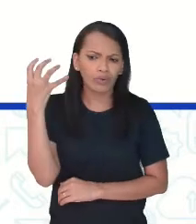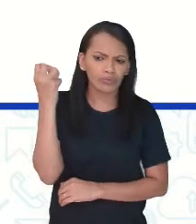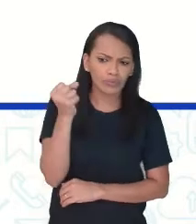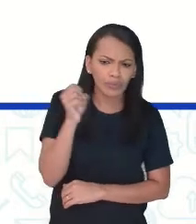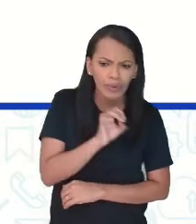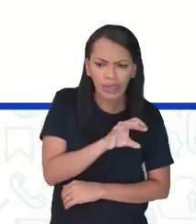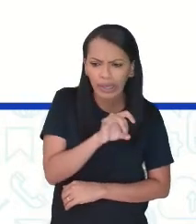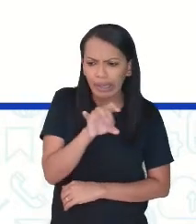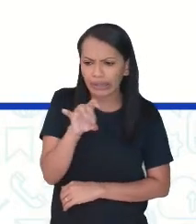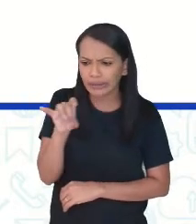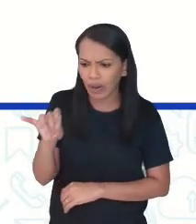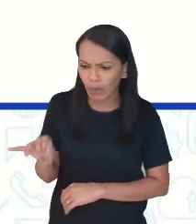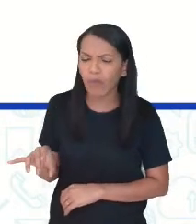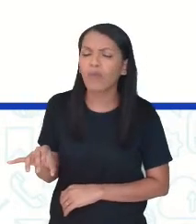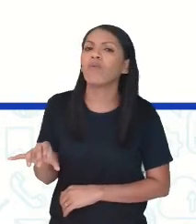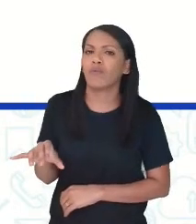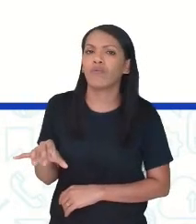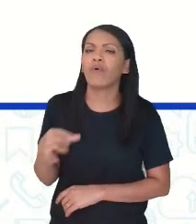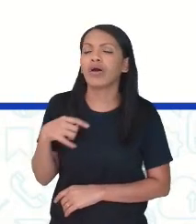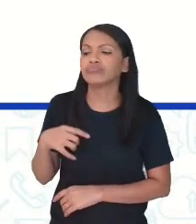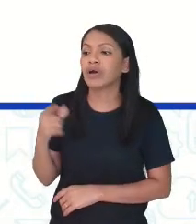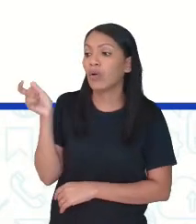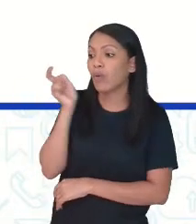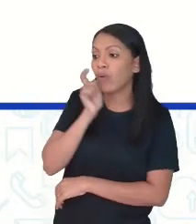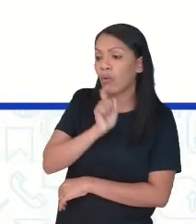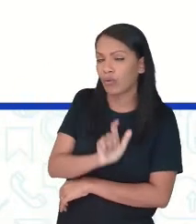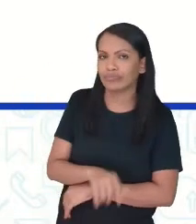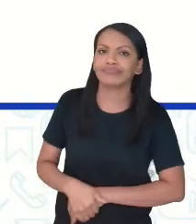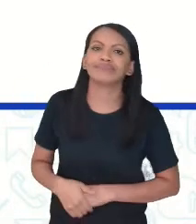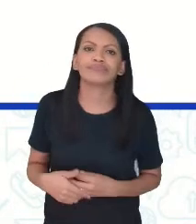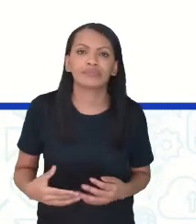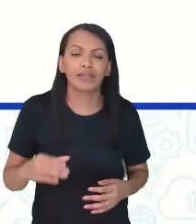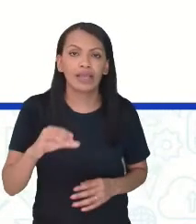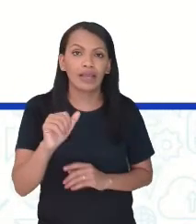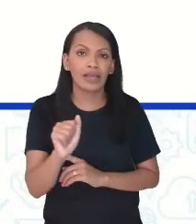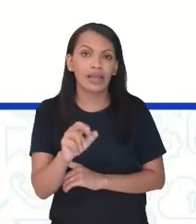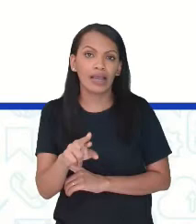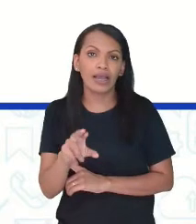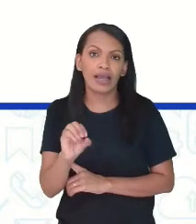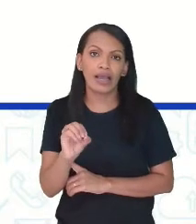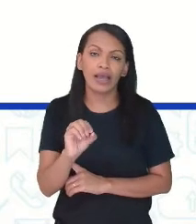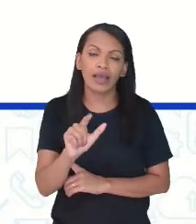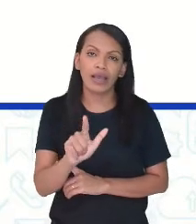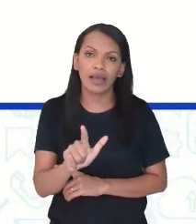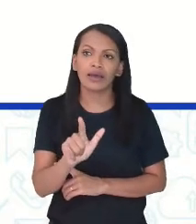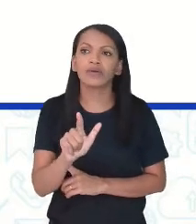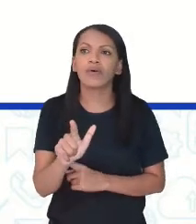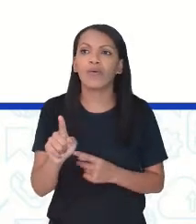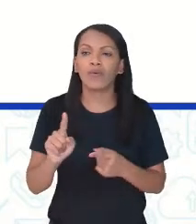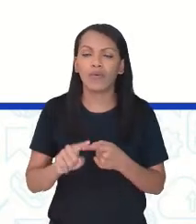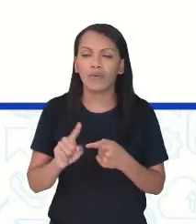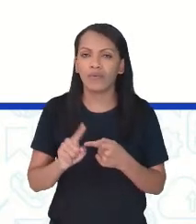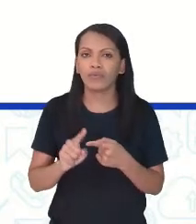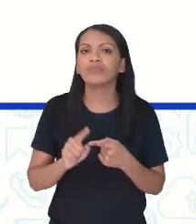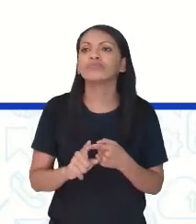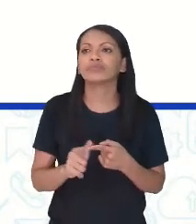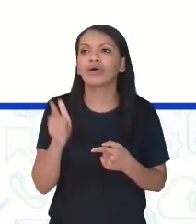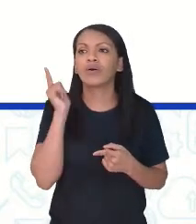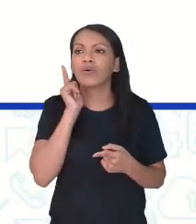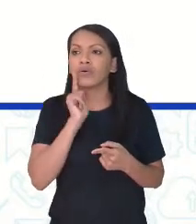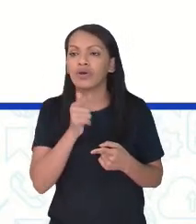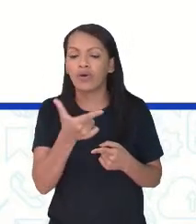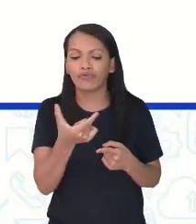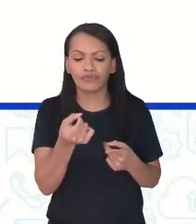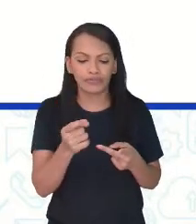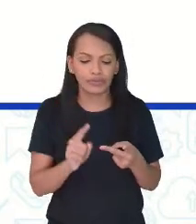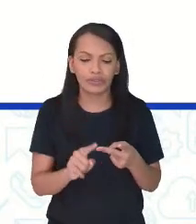uma arrecadou. Então, Carol arrecadou 20 litros, Lara arrecadou 35 litros. E para a gente fazer